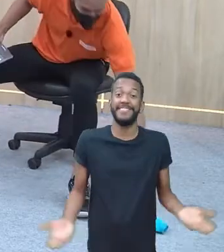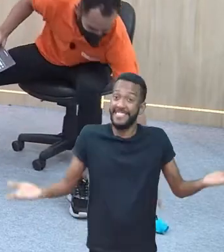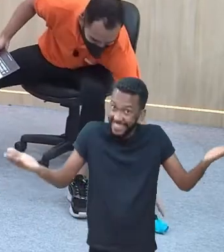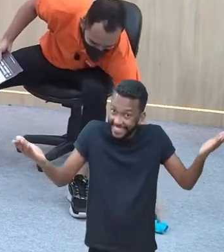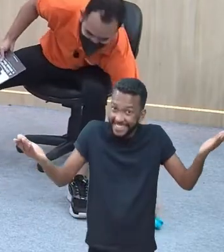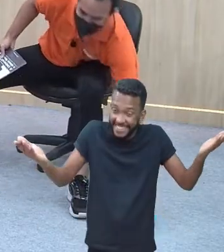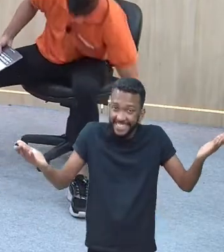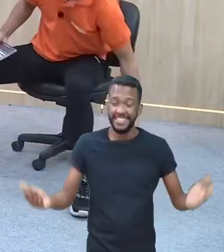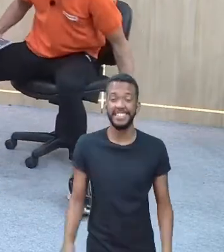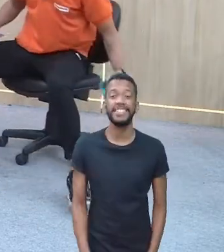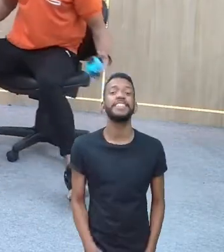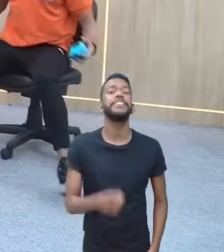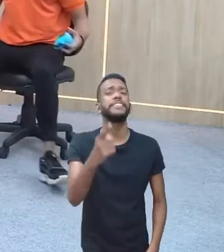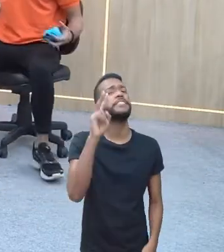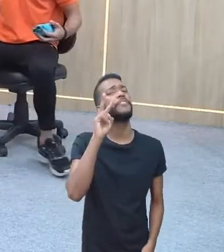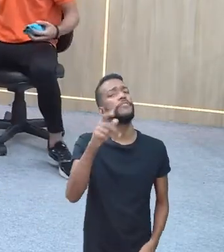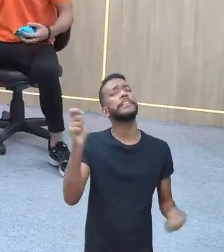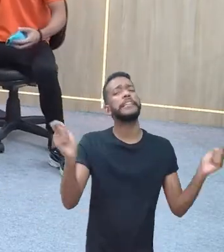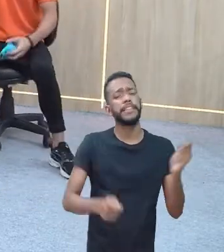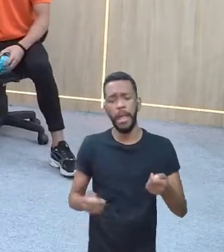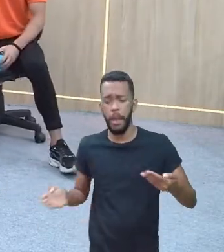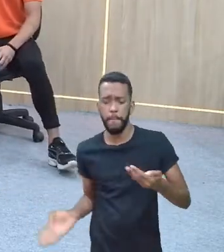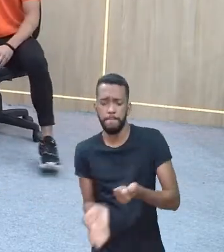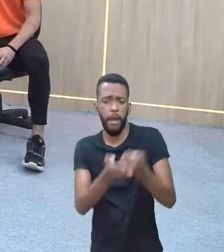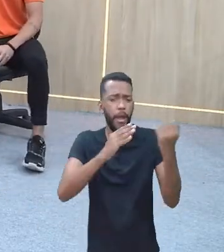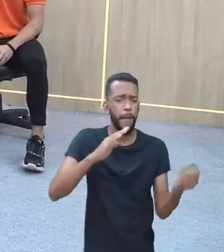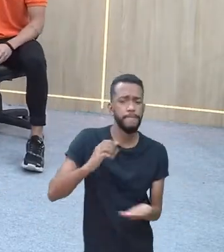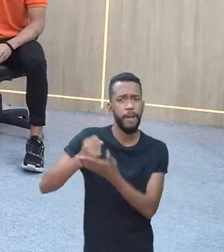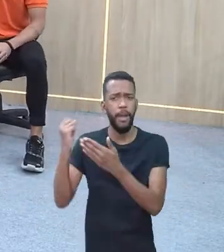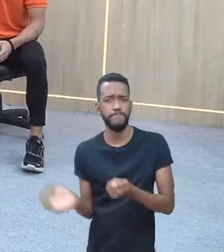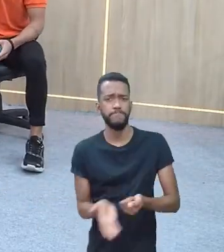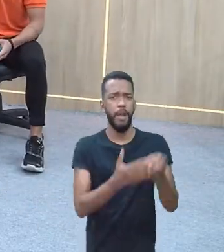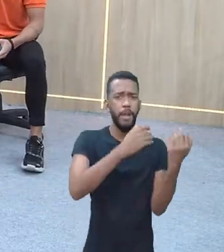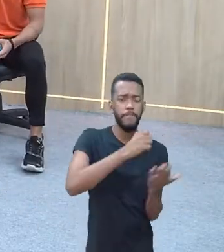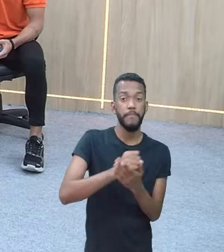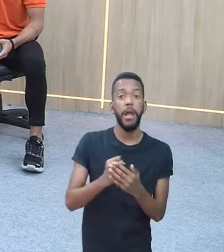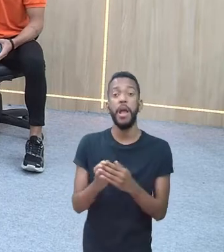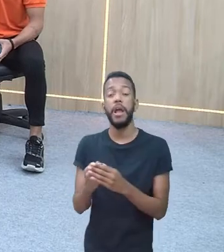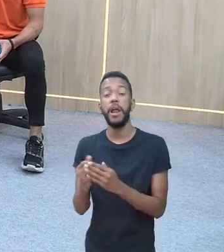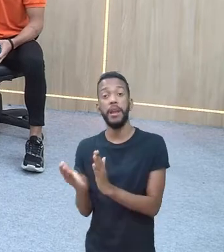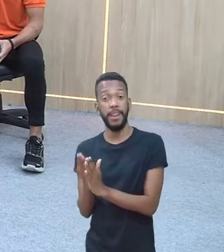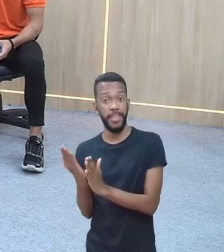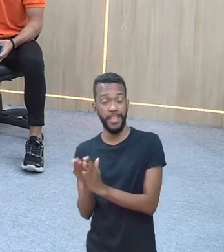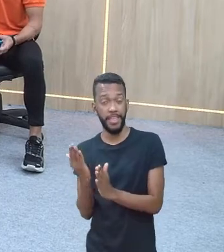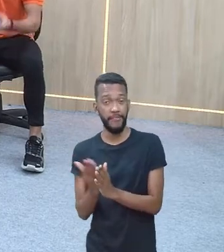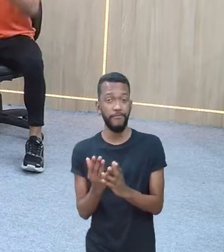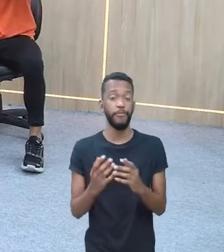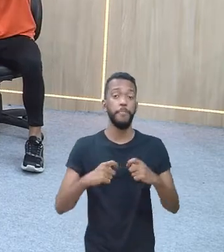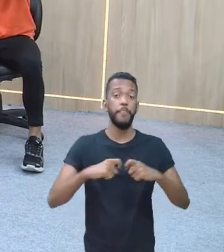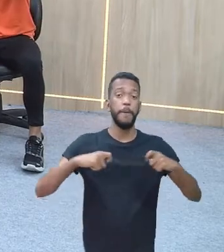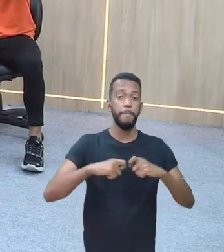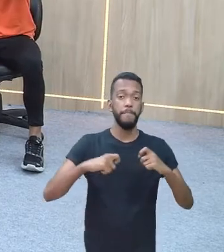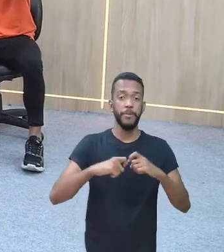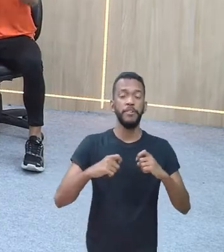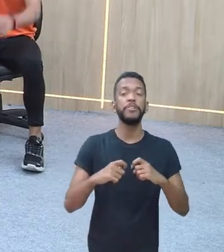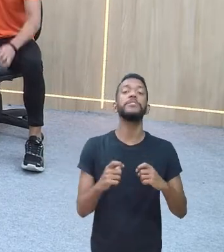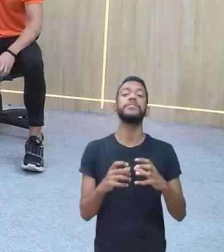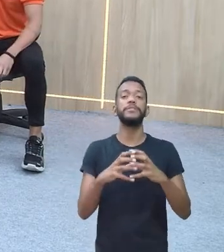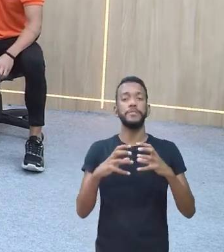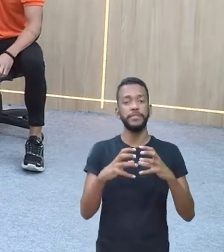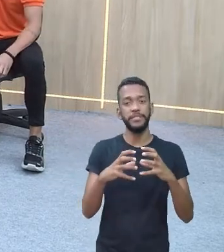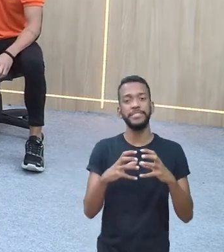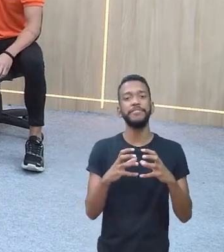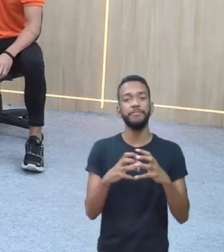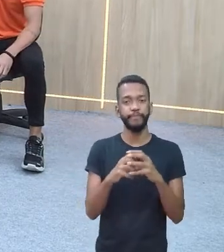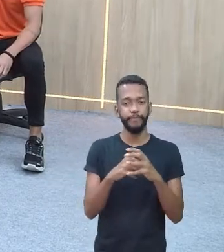Ó, vocês viram que dá pra jogar badminton com livro, com uma meia. bolinha de meia,